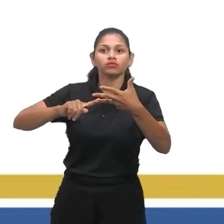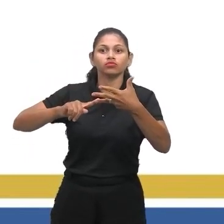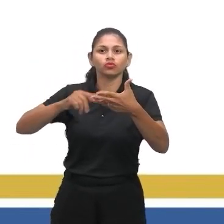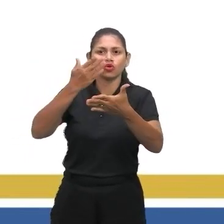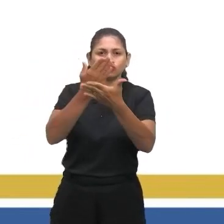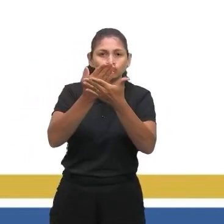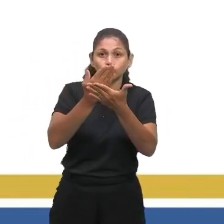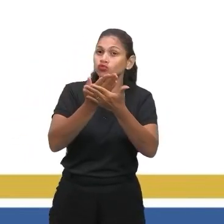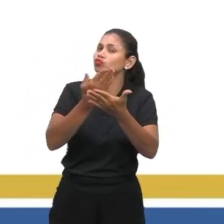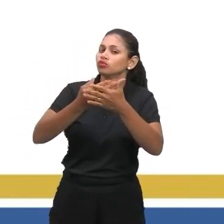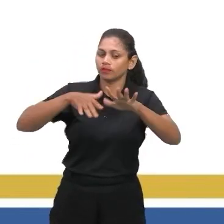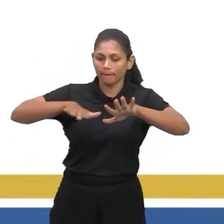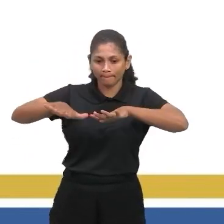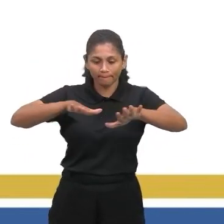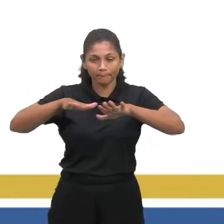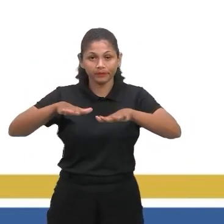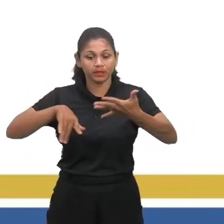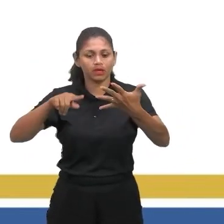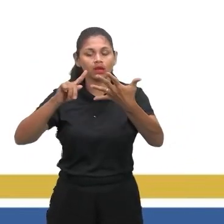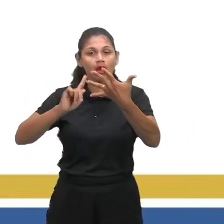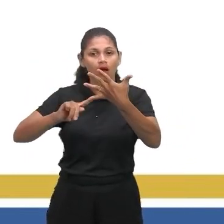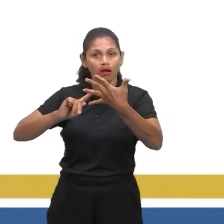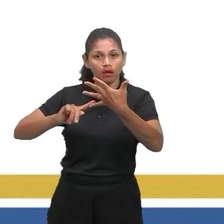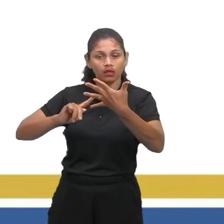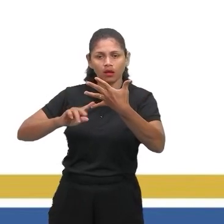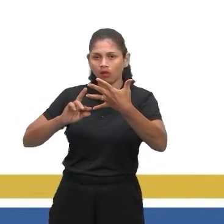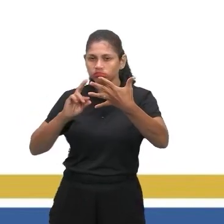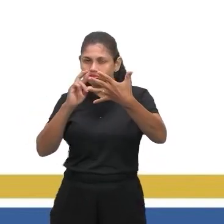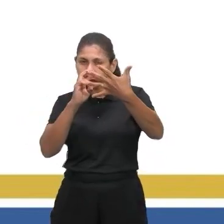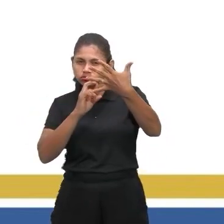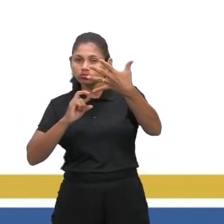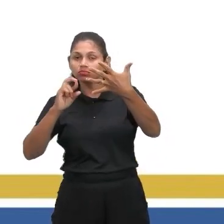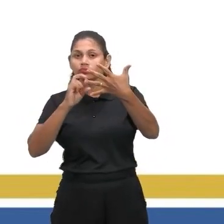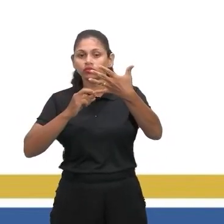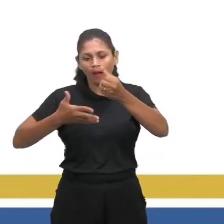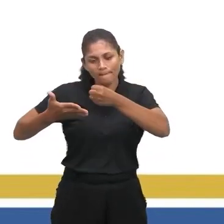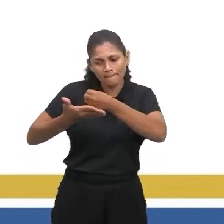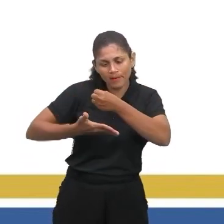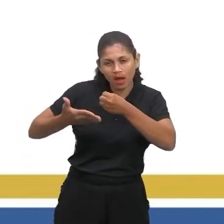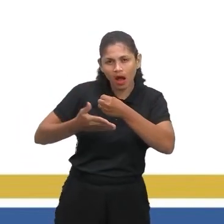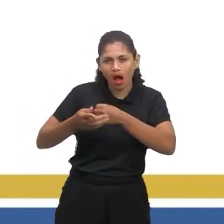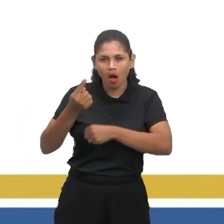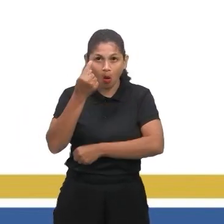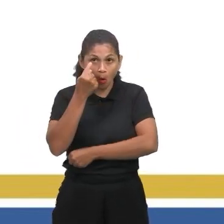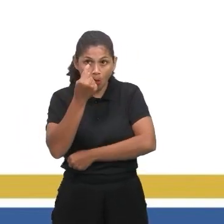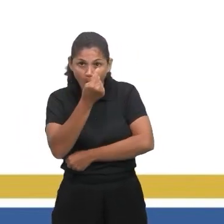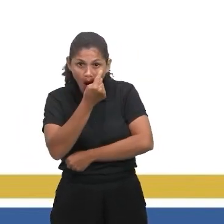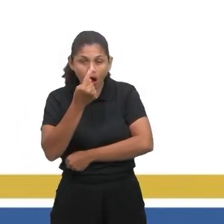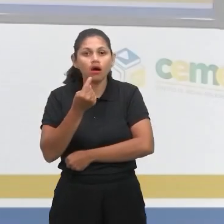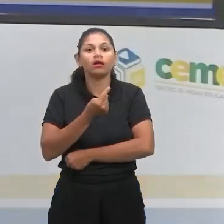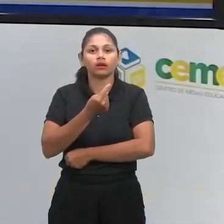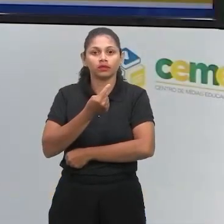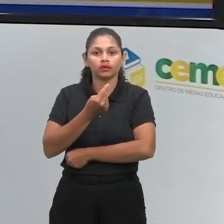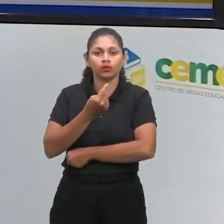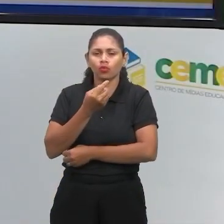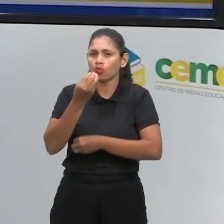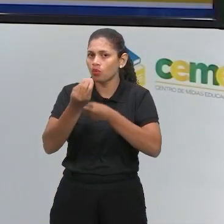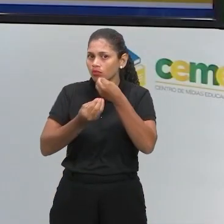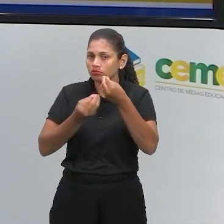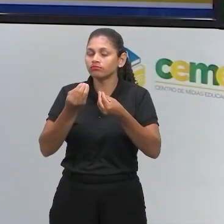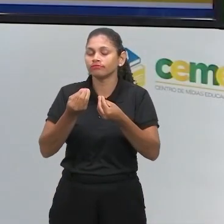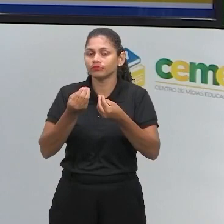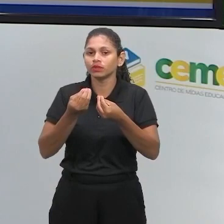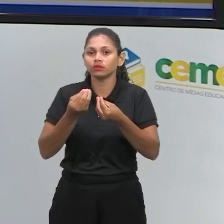dos movimentos. E temos também a óptica. Os fundamentos de óptica, o olho humano, como que ele funciona. Então, isso é aquilo que é